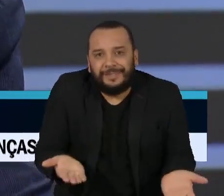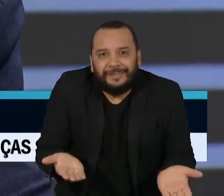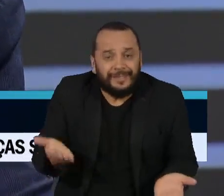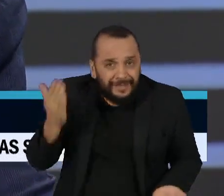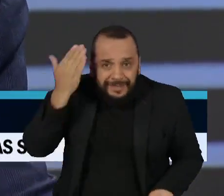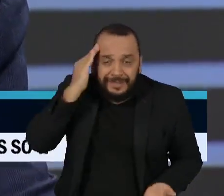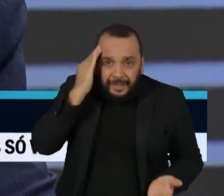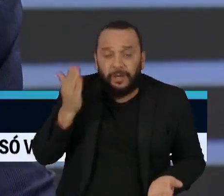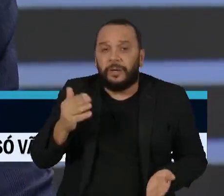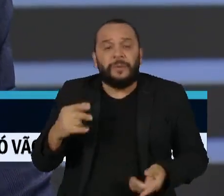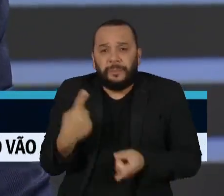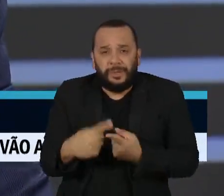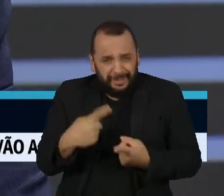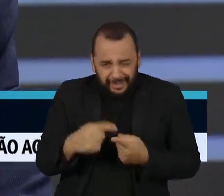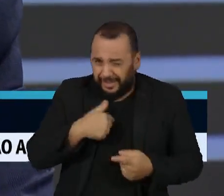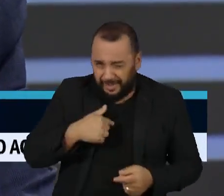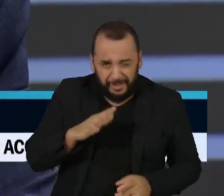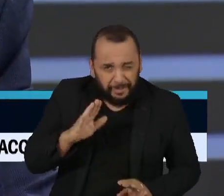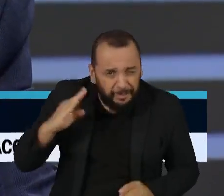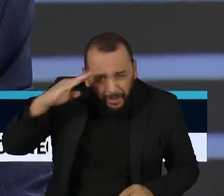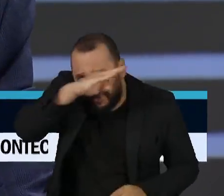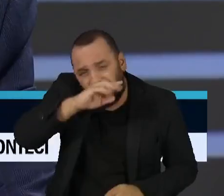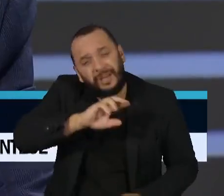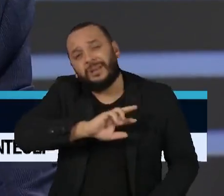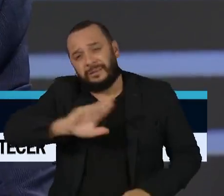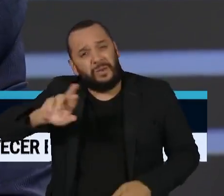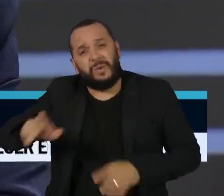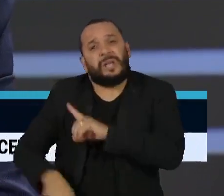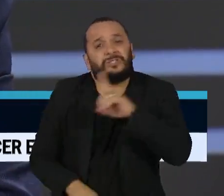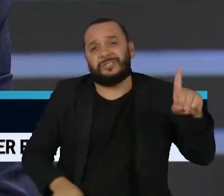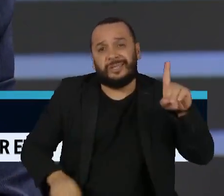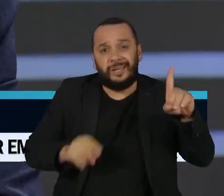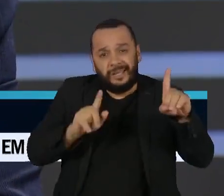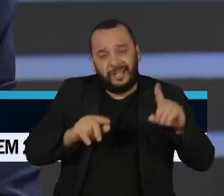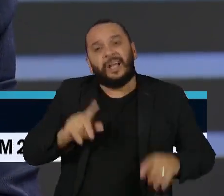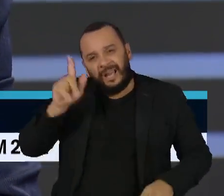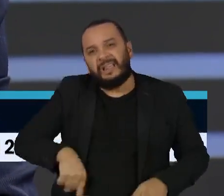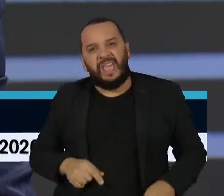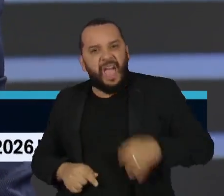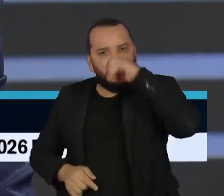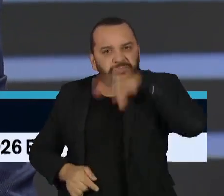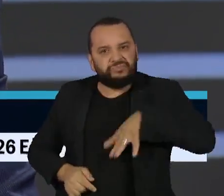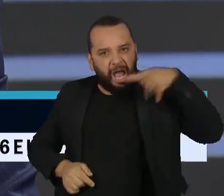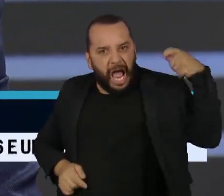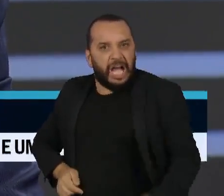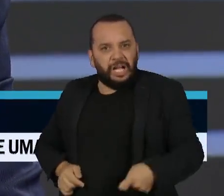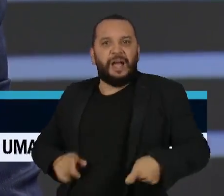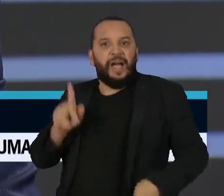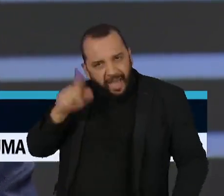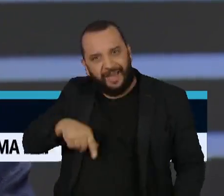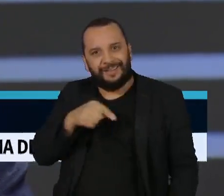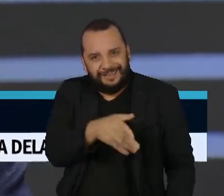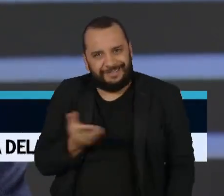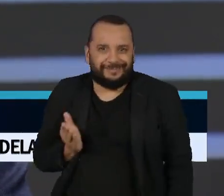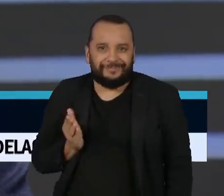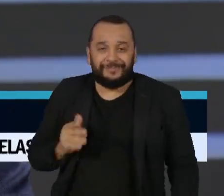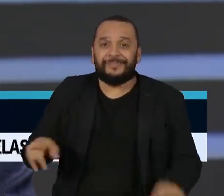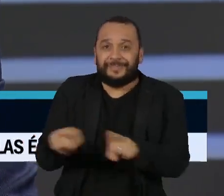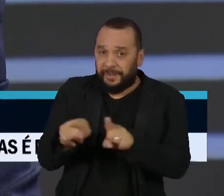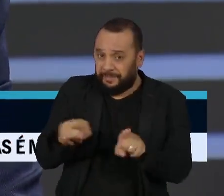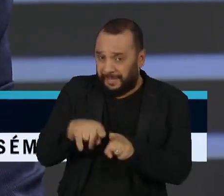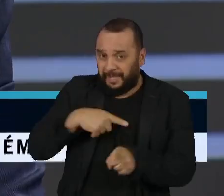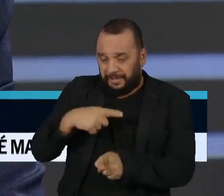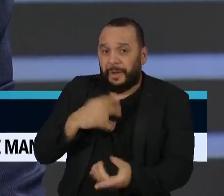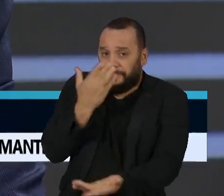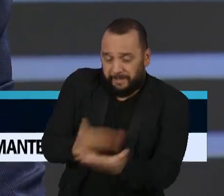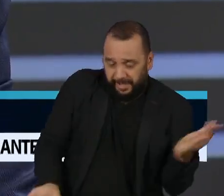não considero o Bolsonaro de direita, ele é extremista, ele não é nem liberal nem conservador, o bom dessa história, dessas 2 semanas e de outras derrotas que ele vai ter